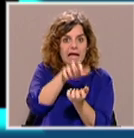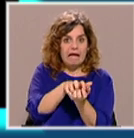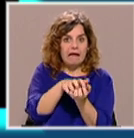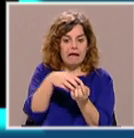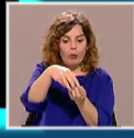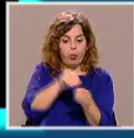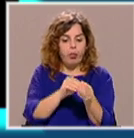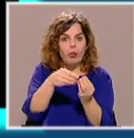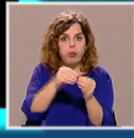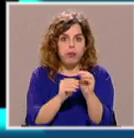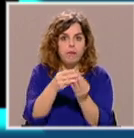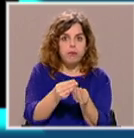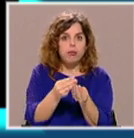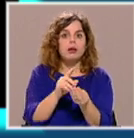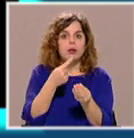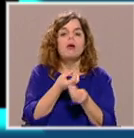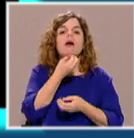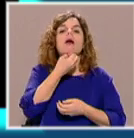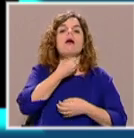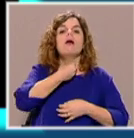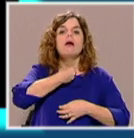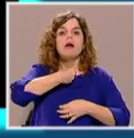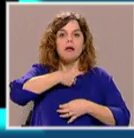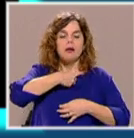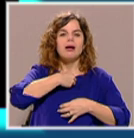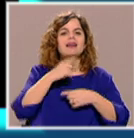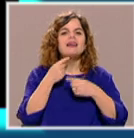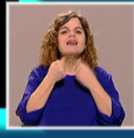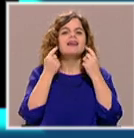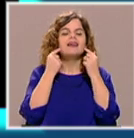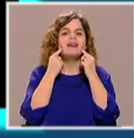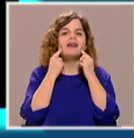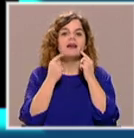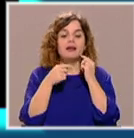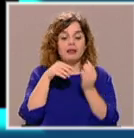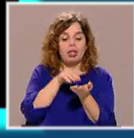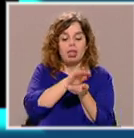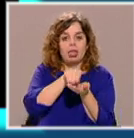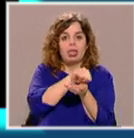engolidos. Os alimentos são também envolvidos pela saliva com o auxílio da língua.